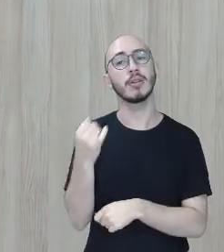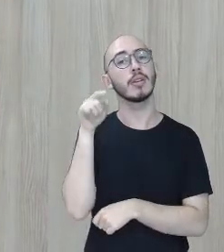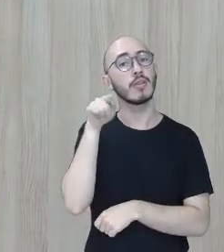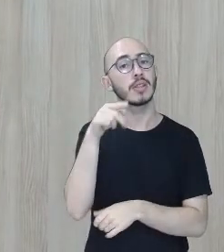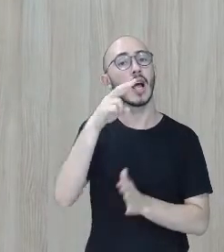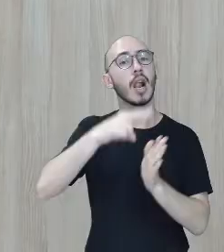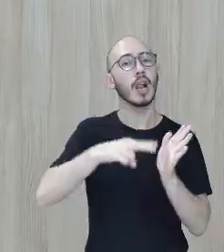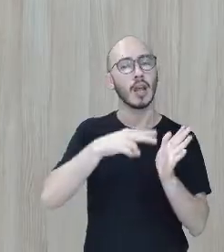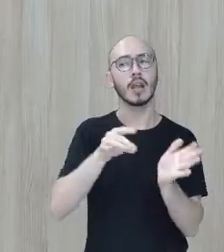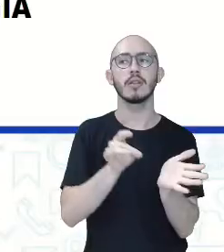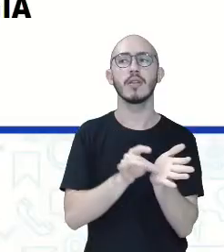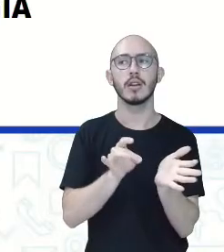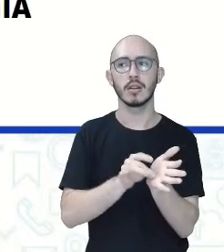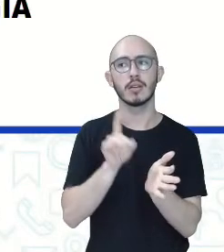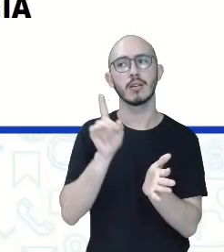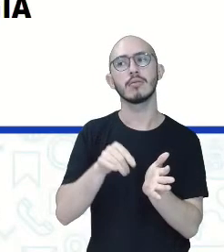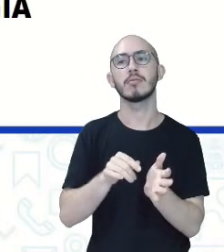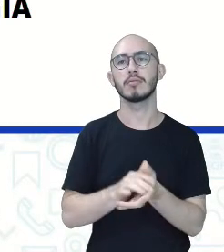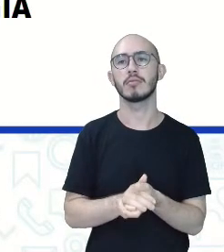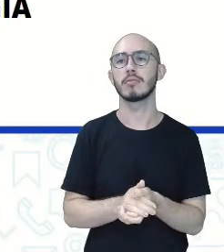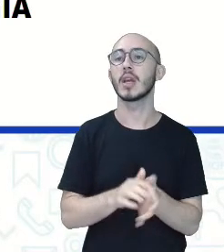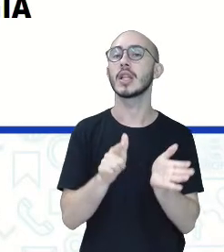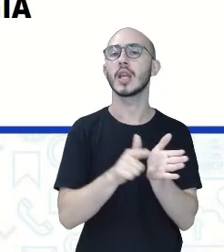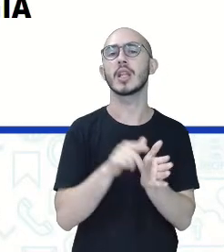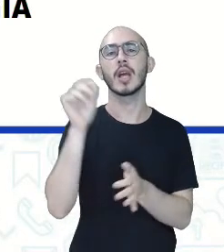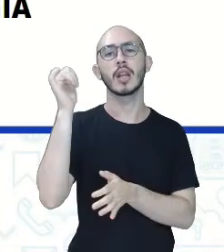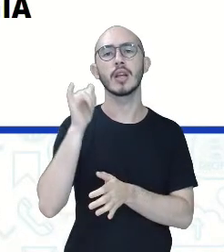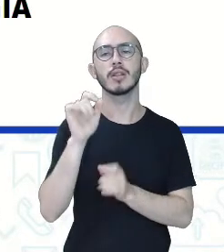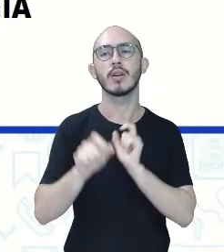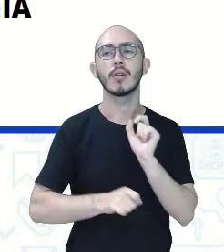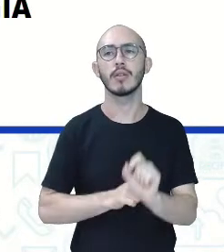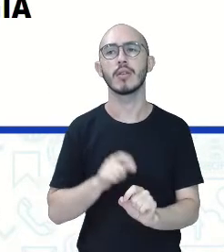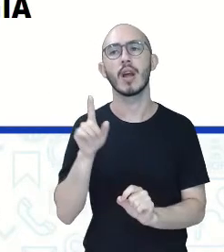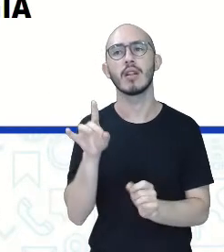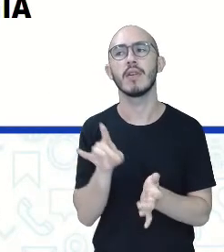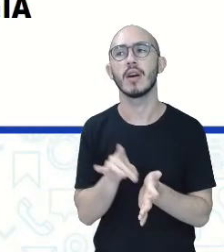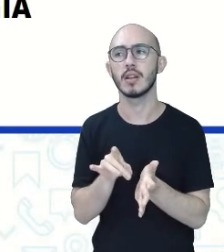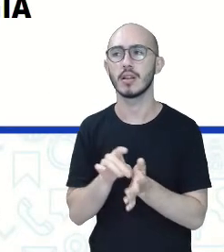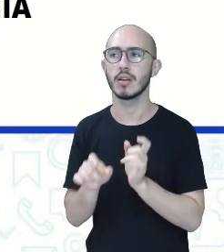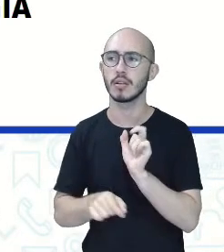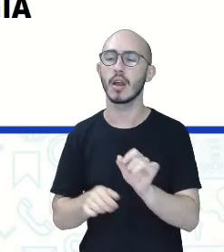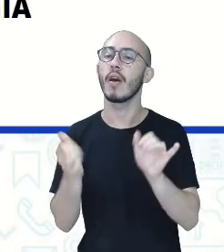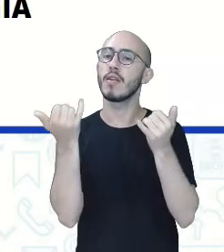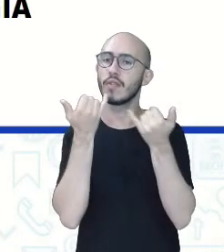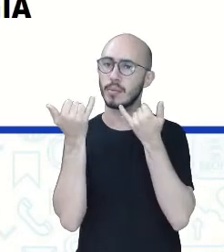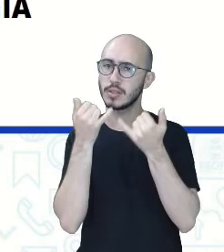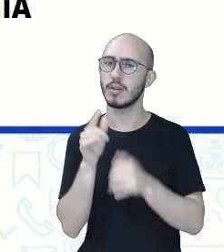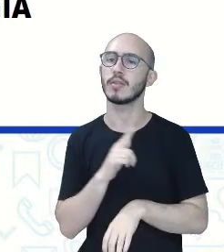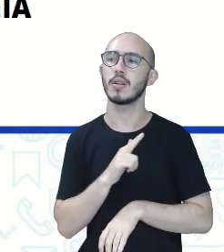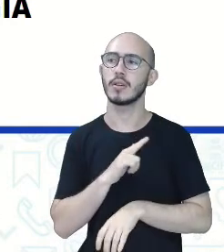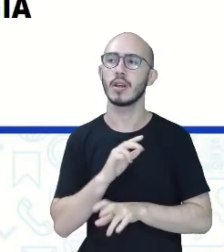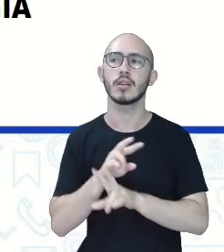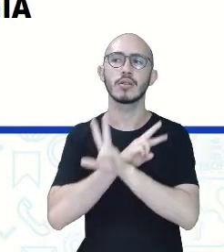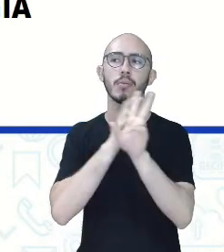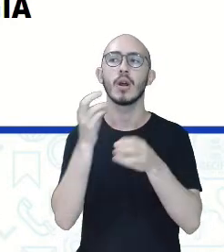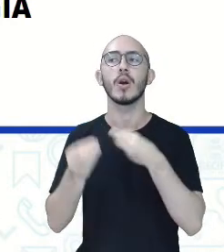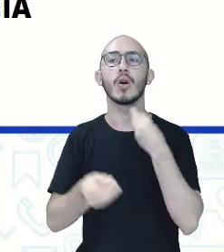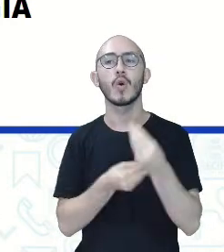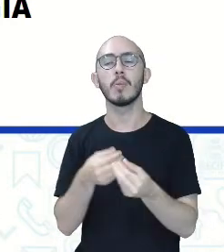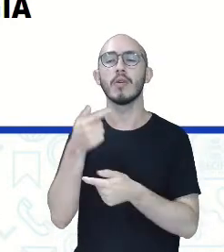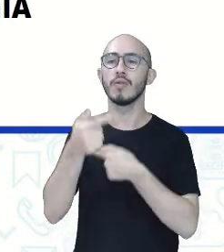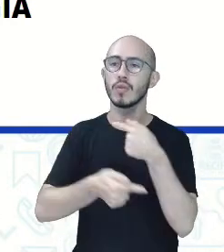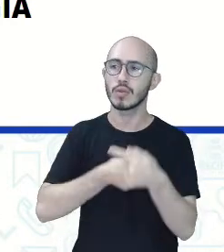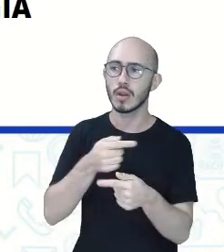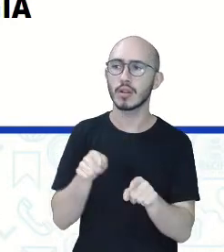leia realmente. Essa etiqueta energética, ela consiste realmente num rótulo que é informativo sobre a eficiência